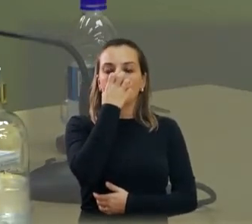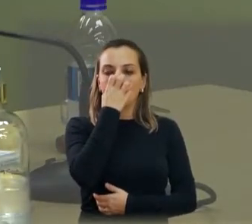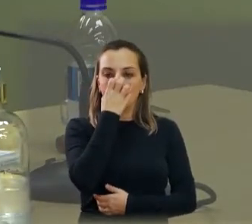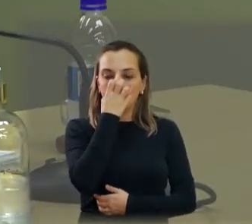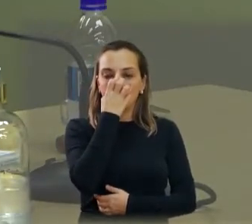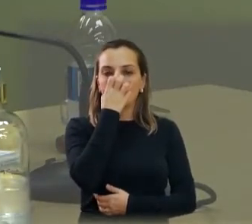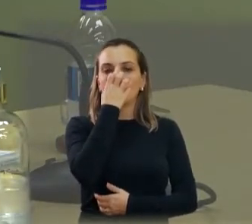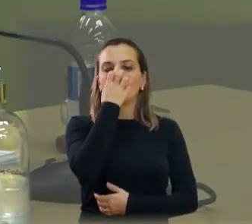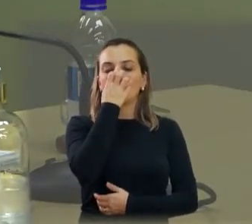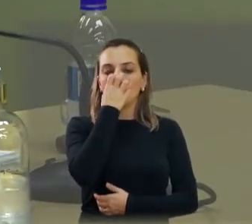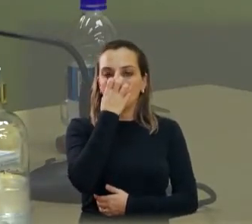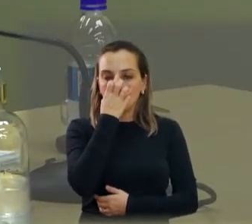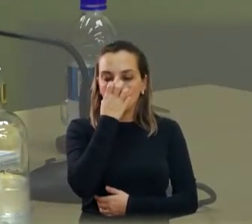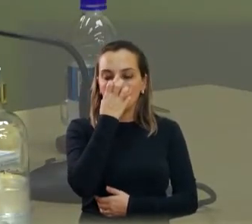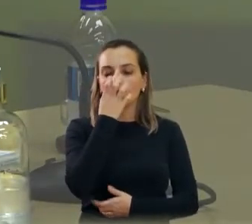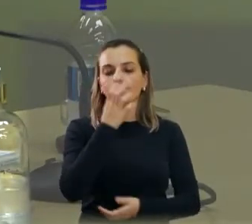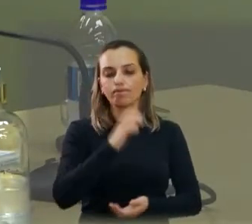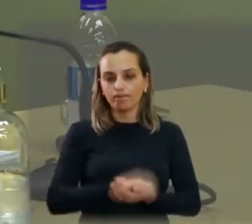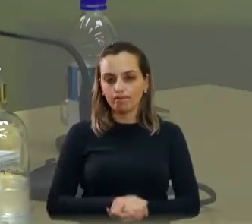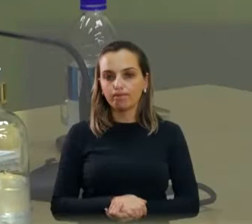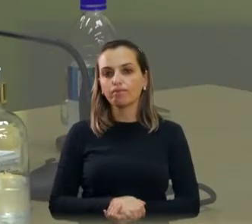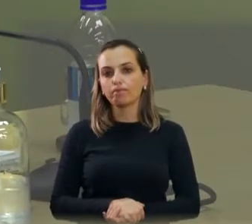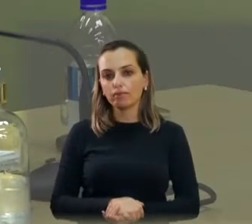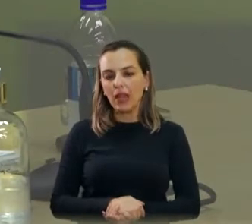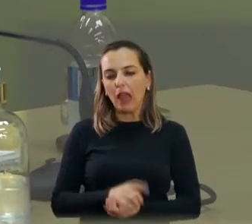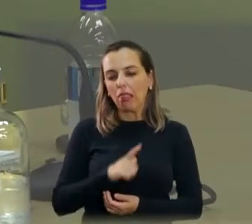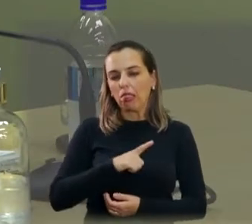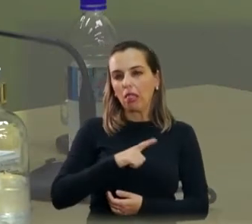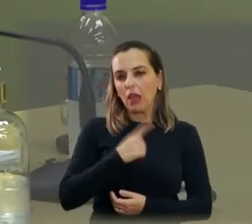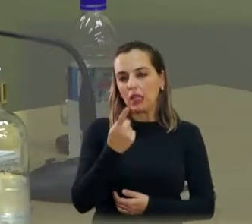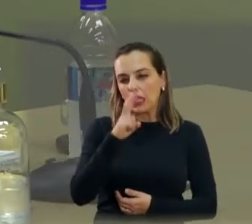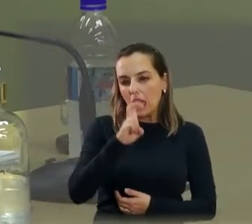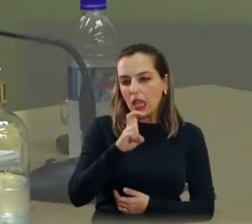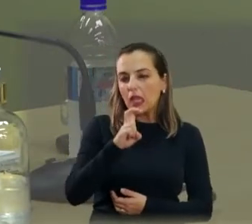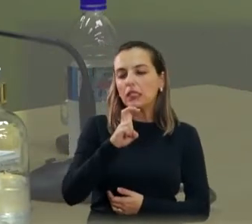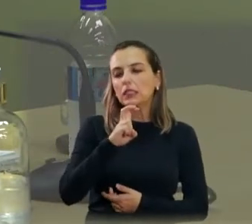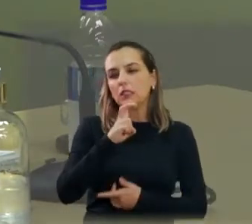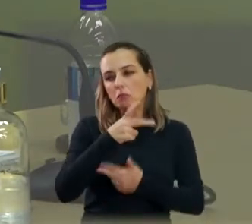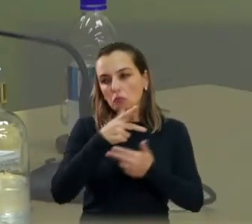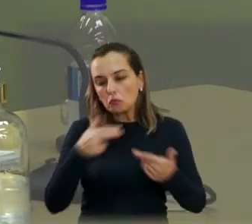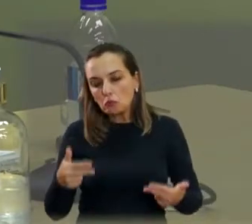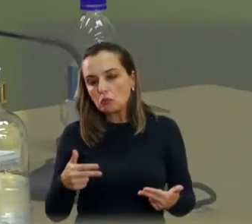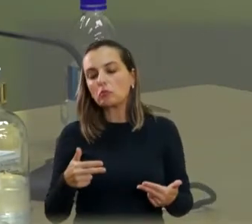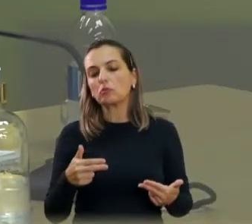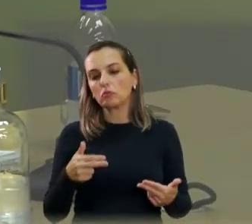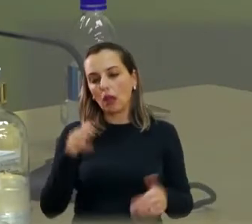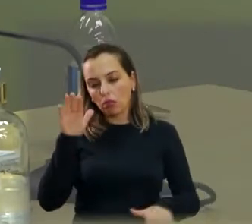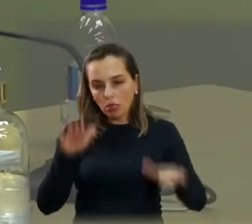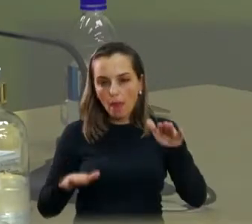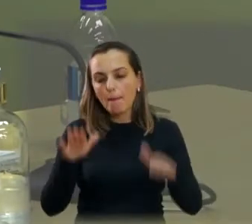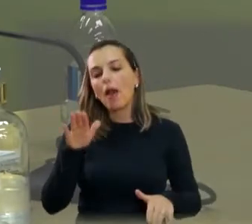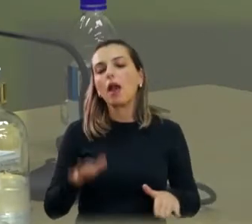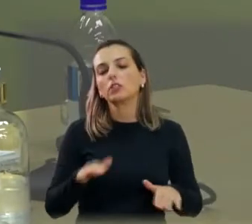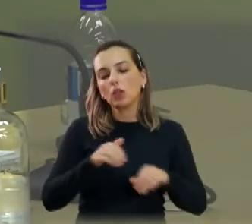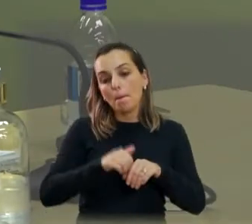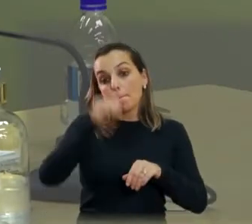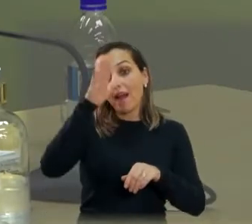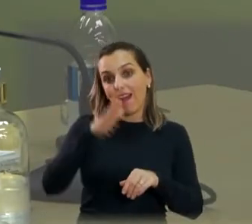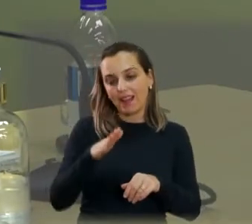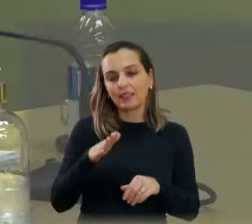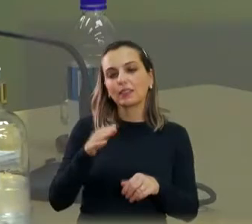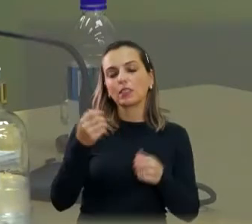que consomem muito mais do que isso. Consome 15, dependendo do equipamento, consome até mais,